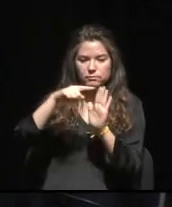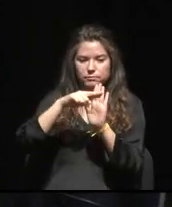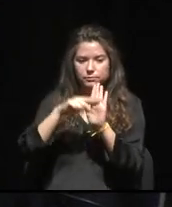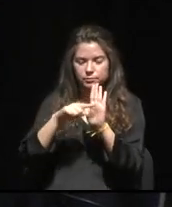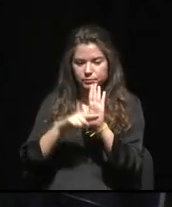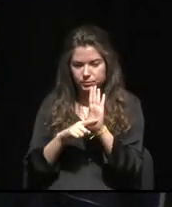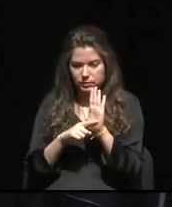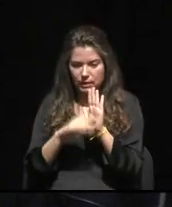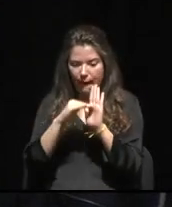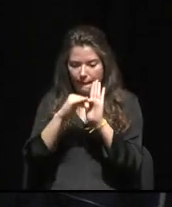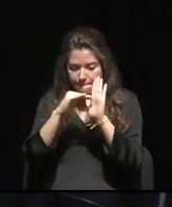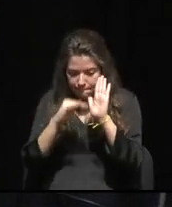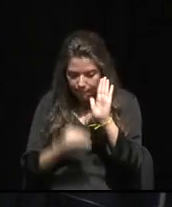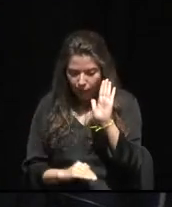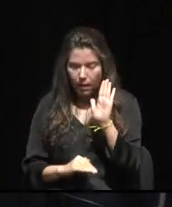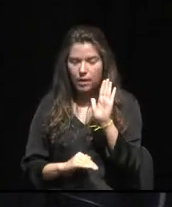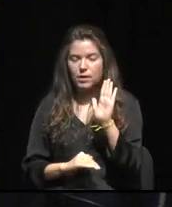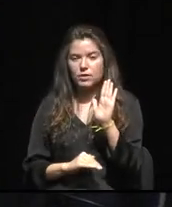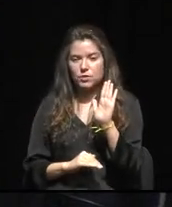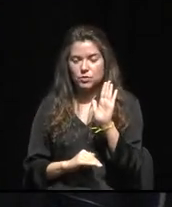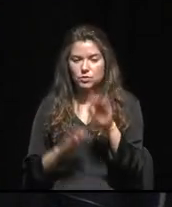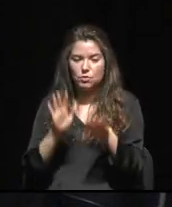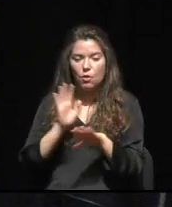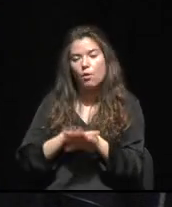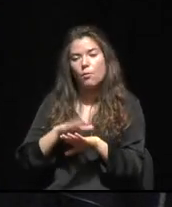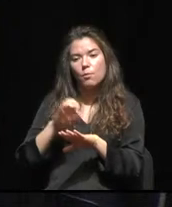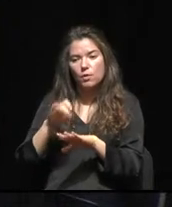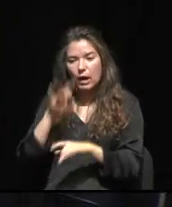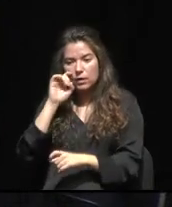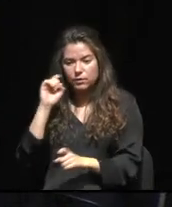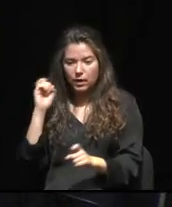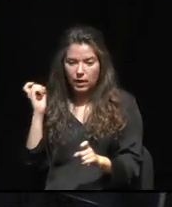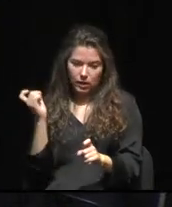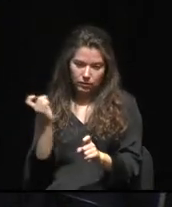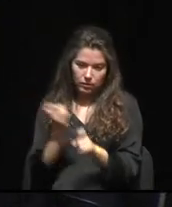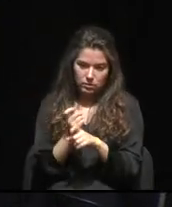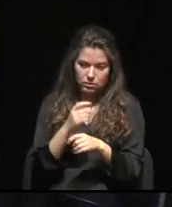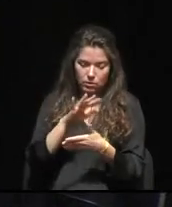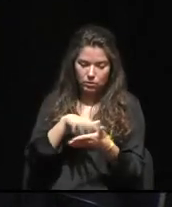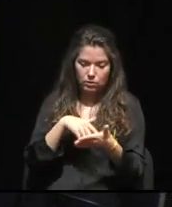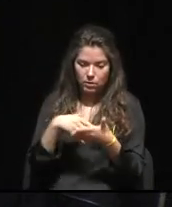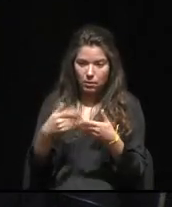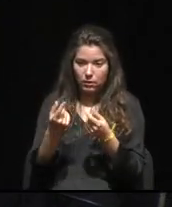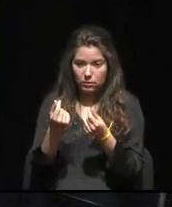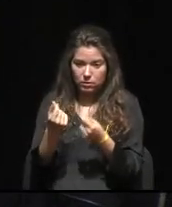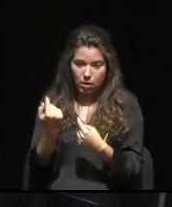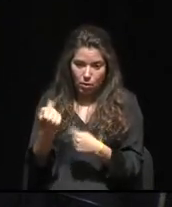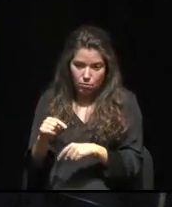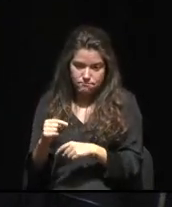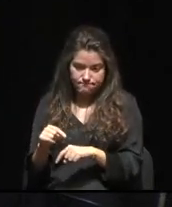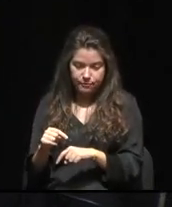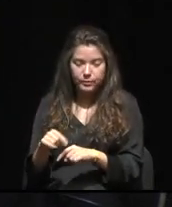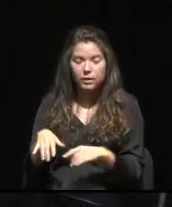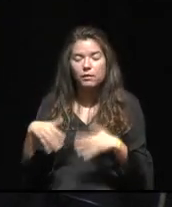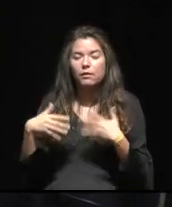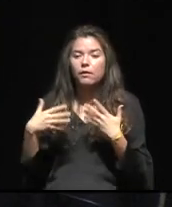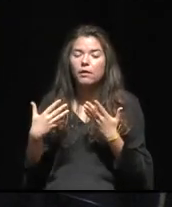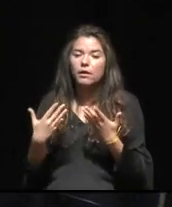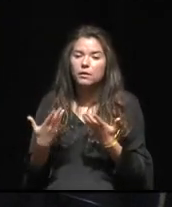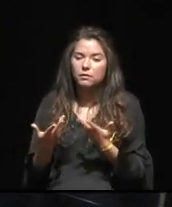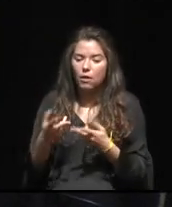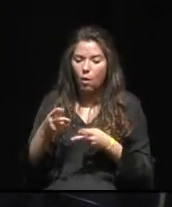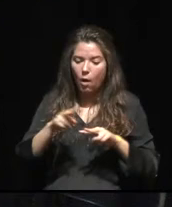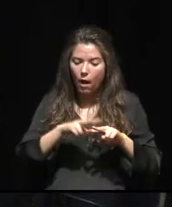remuneratórias inferiores em virtude da revisão da tabela remuneratória única analisando o